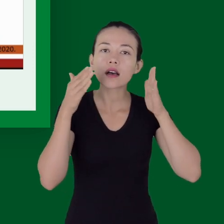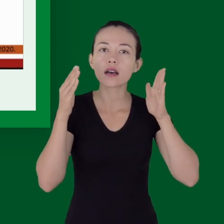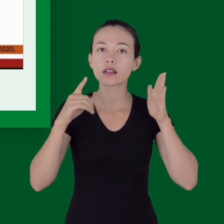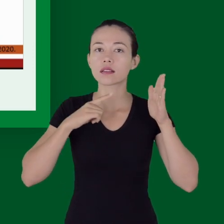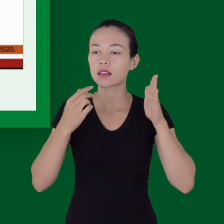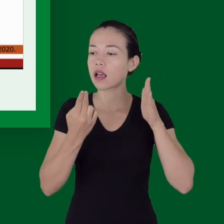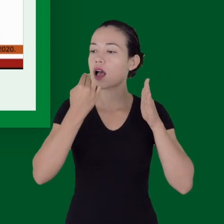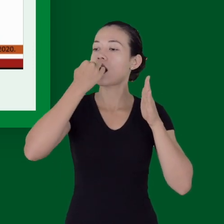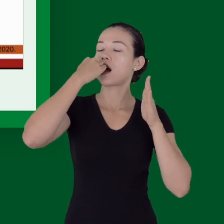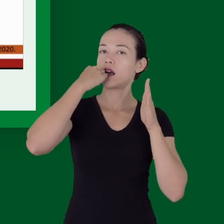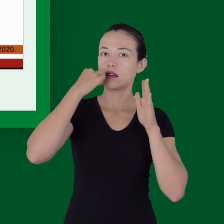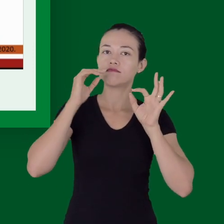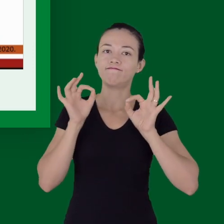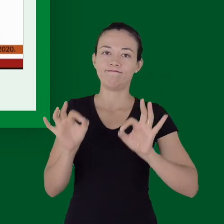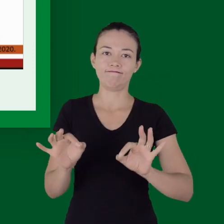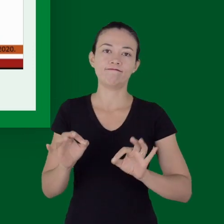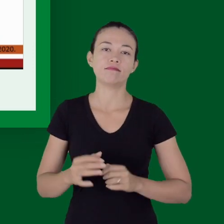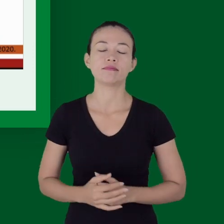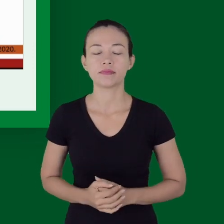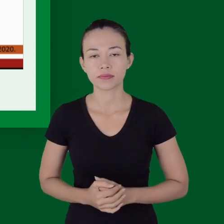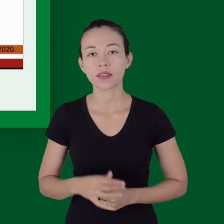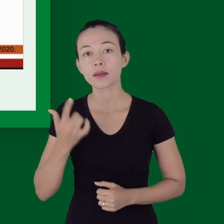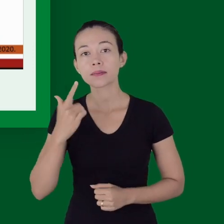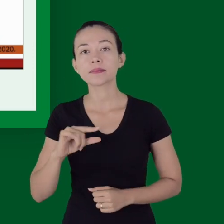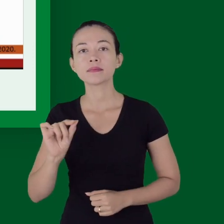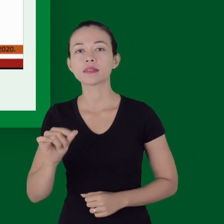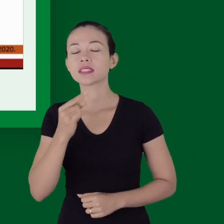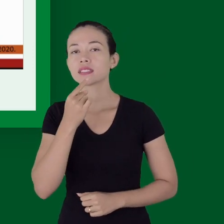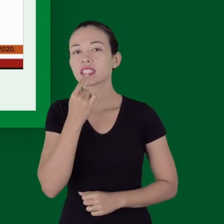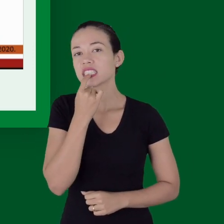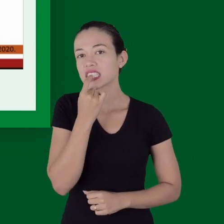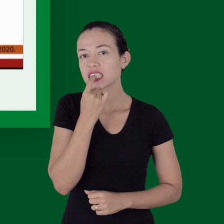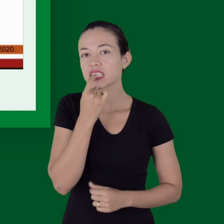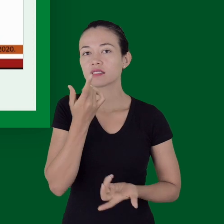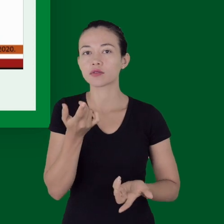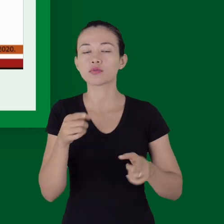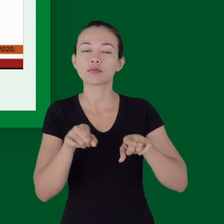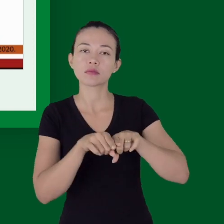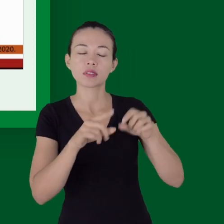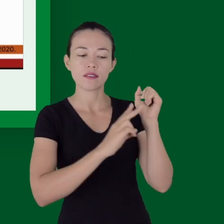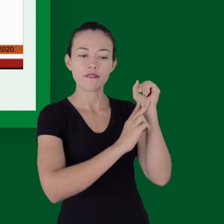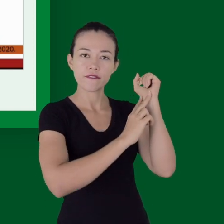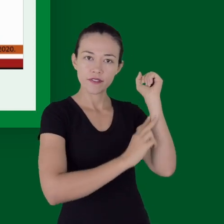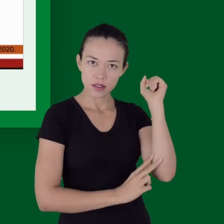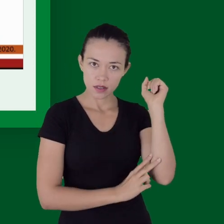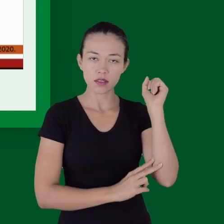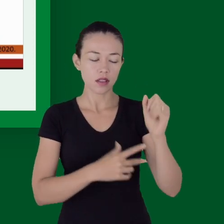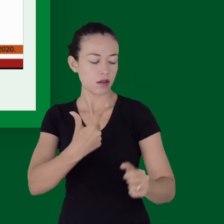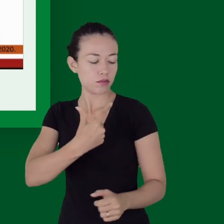A gente já tem o acesso intravenoso ou intraósseo com a infusão das drogas.